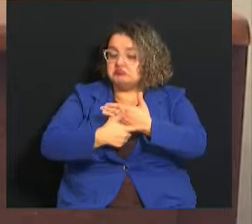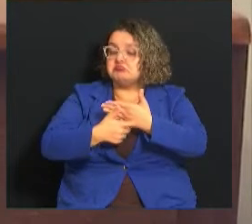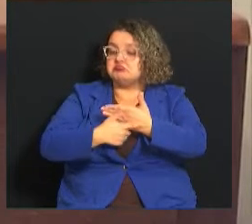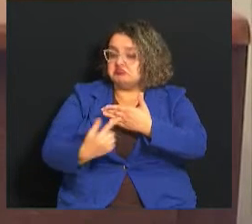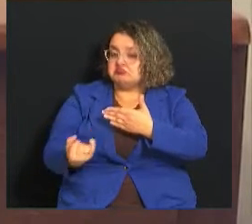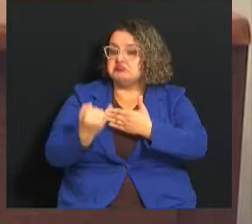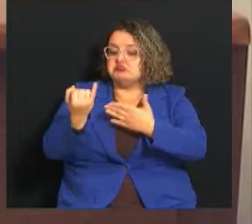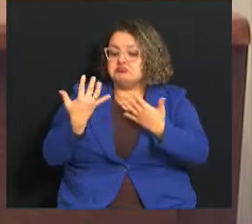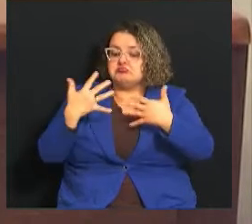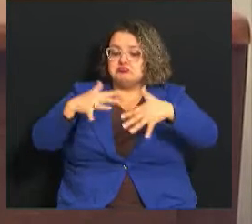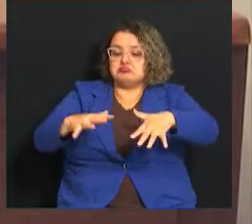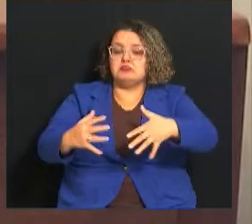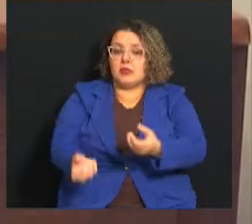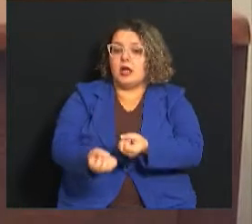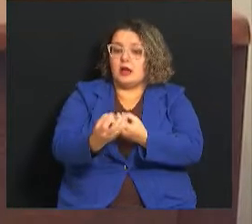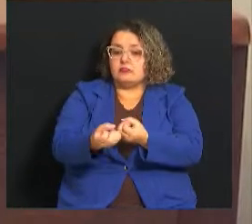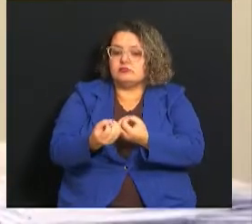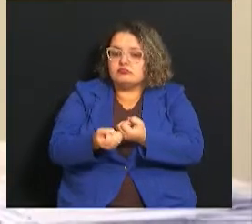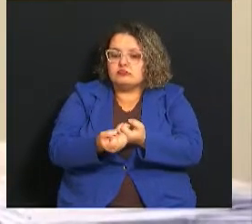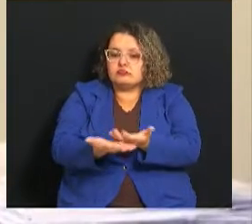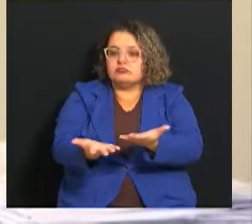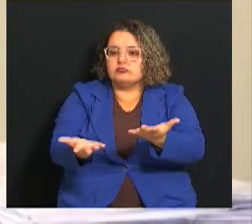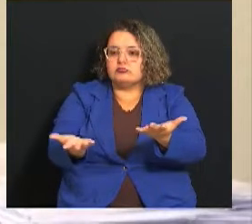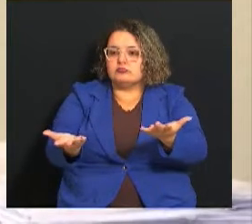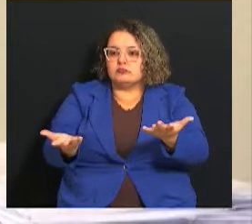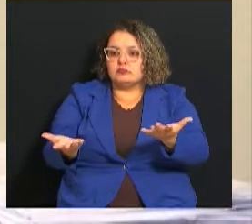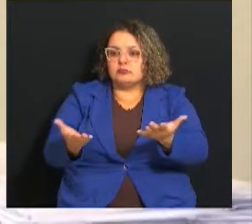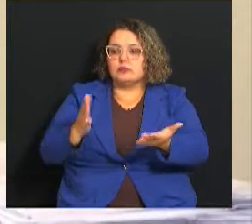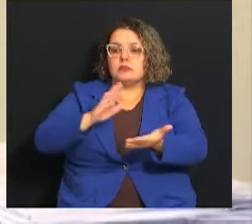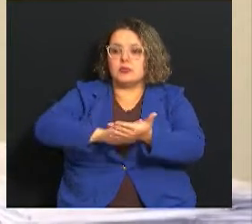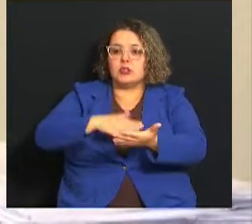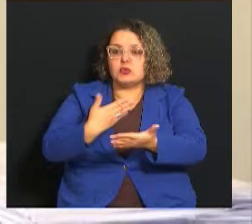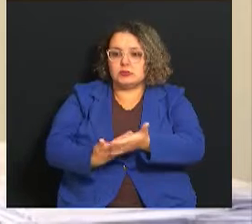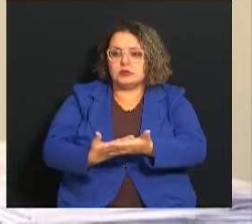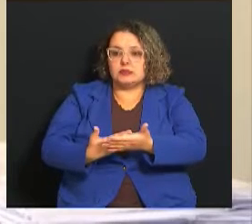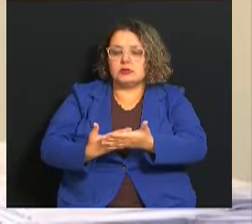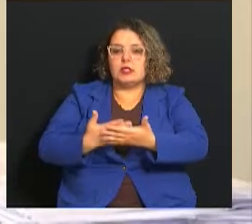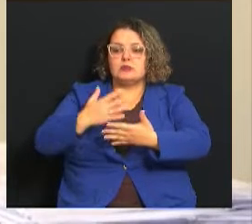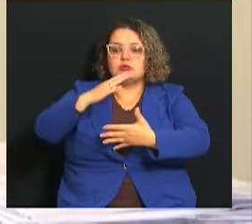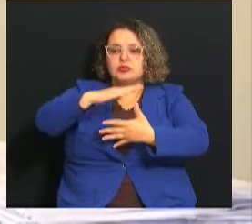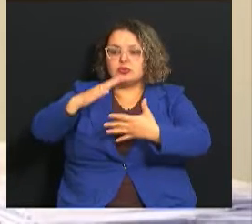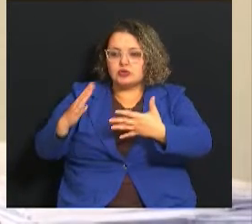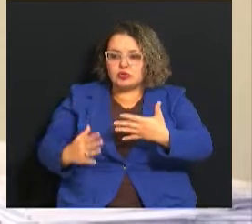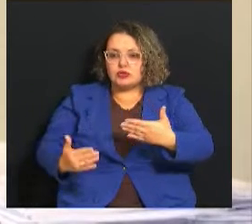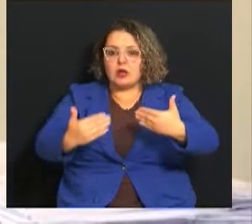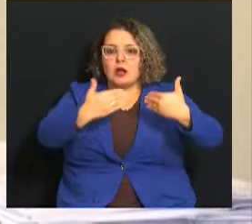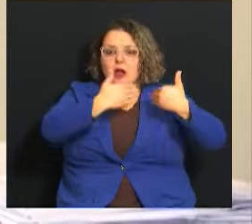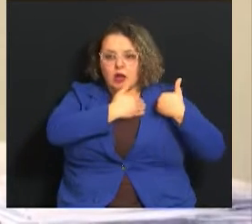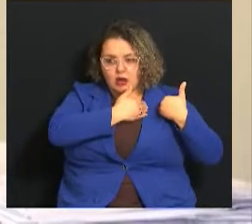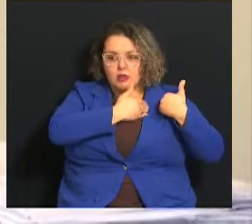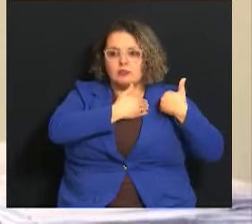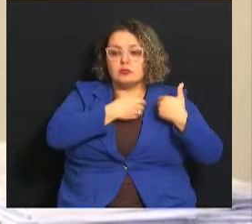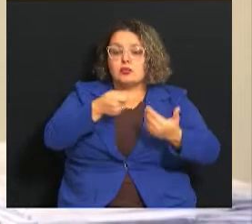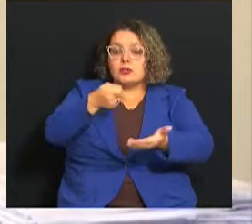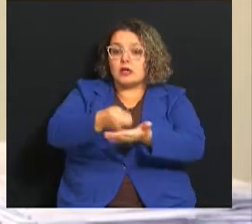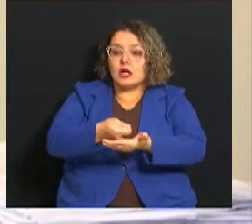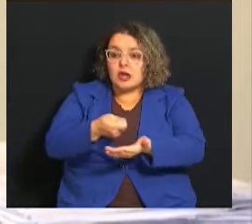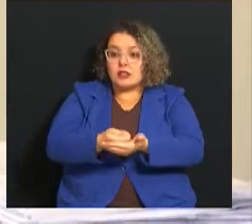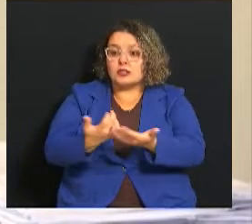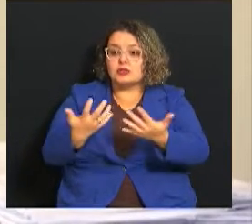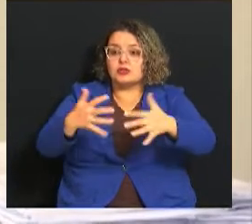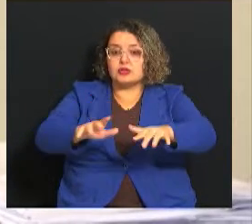à informação das pessoas surdas. O intérprete de Libras é responsável por garantir a inclusão das pessoas